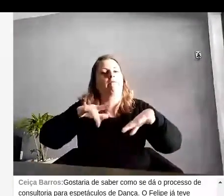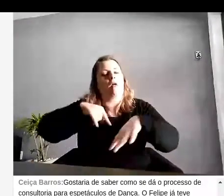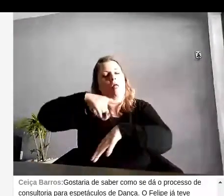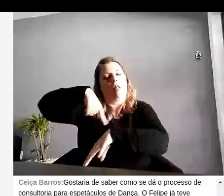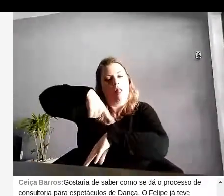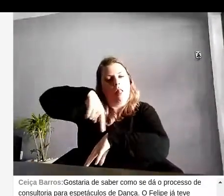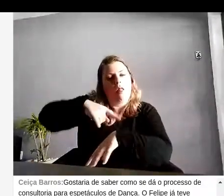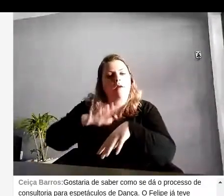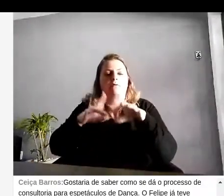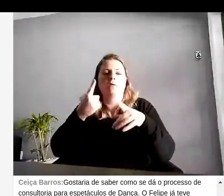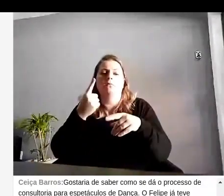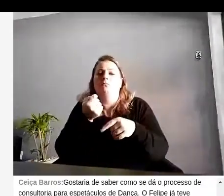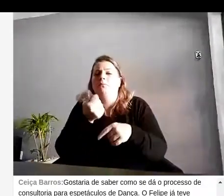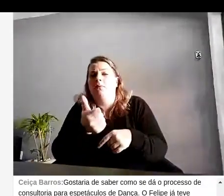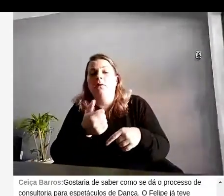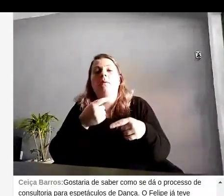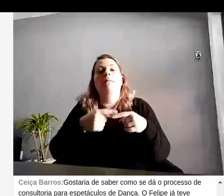está fazendo.